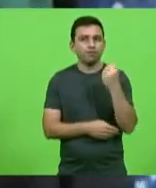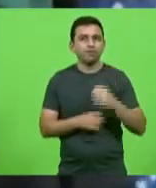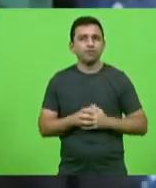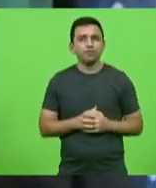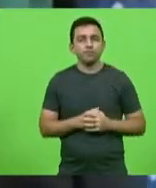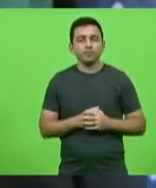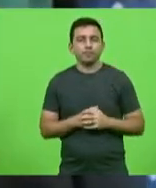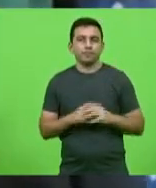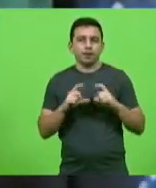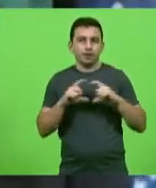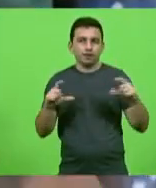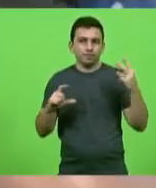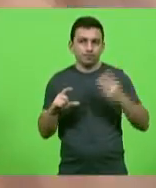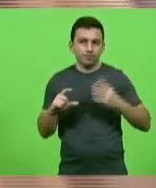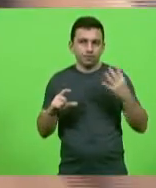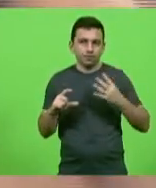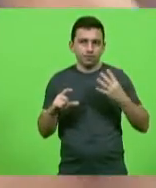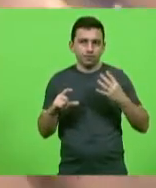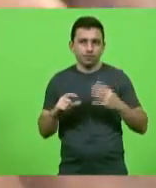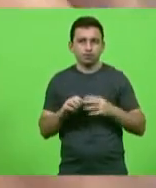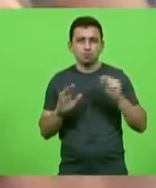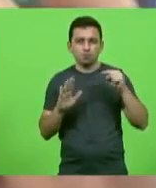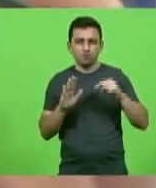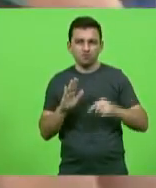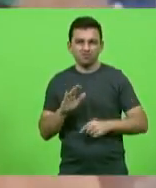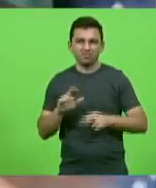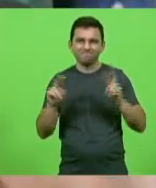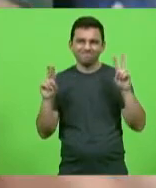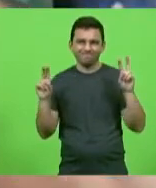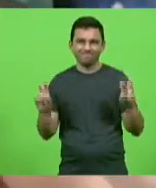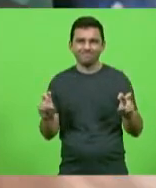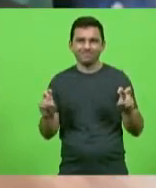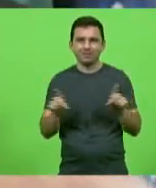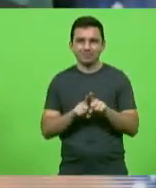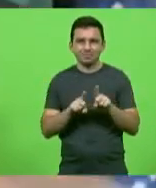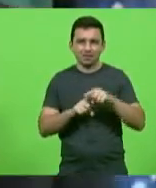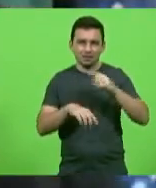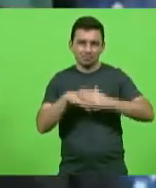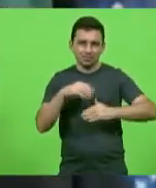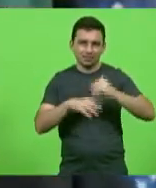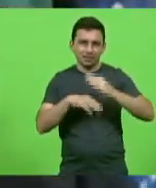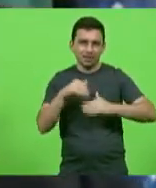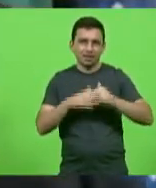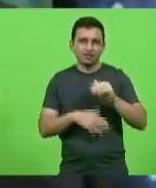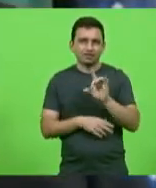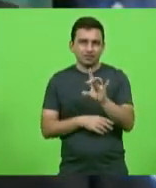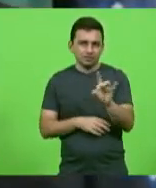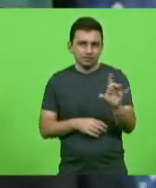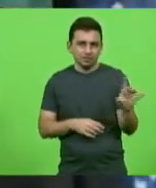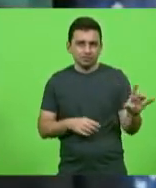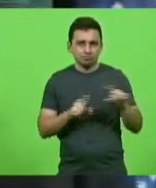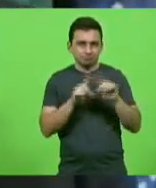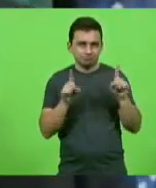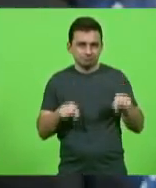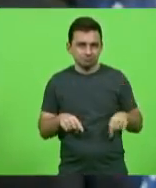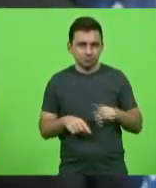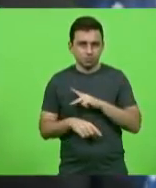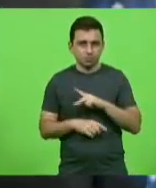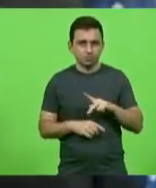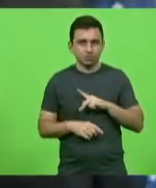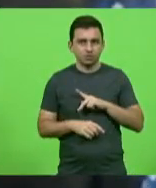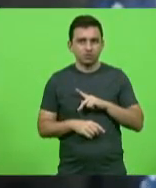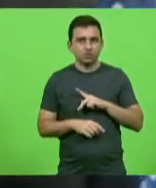para a complexidade da matéria e das atribuições exercidas pelo agente público